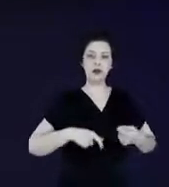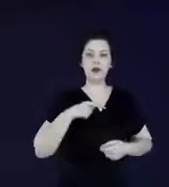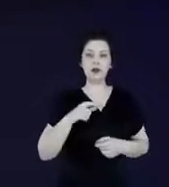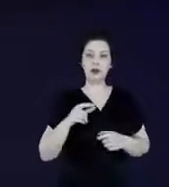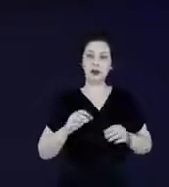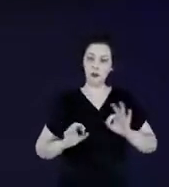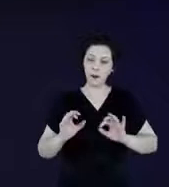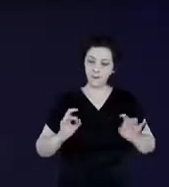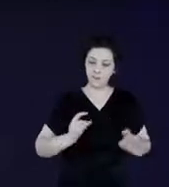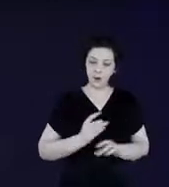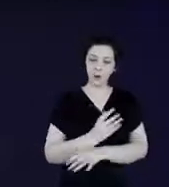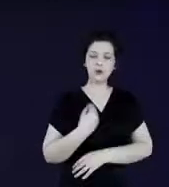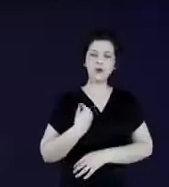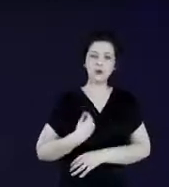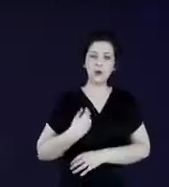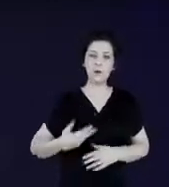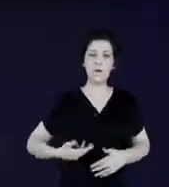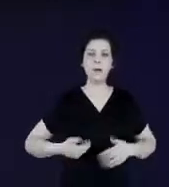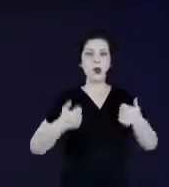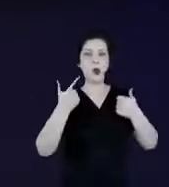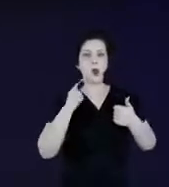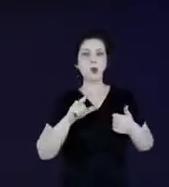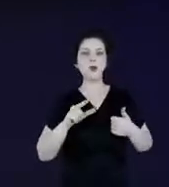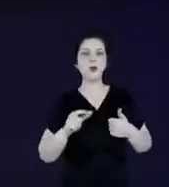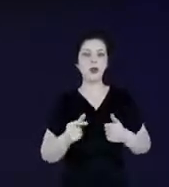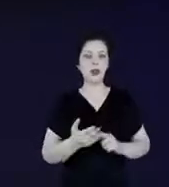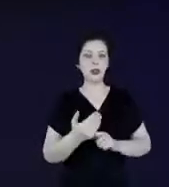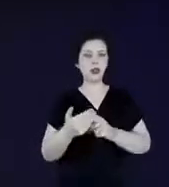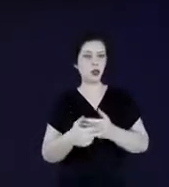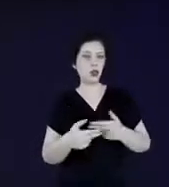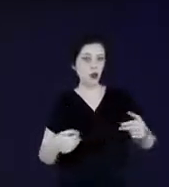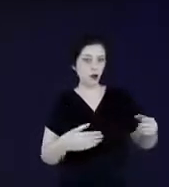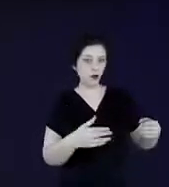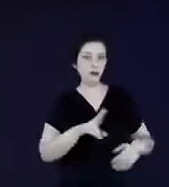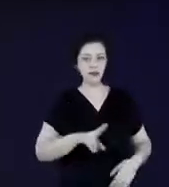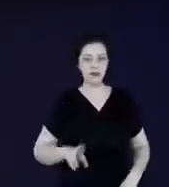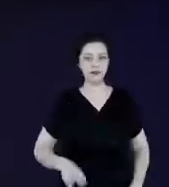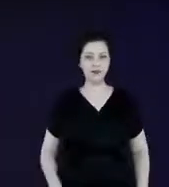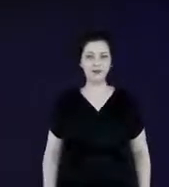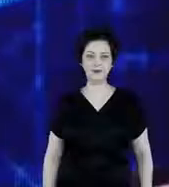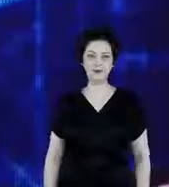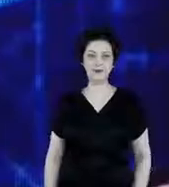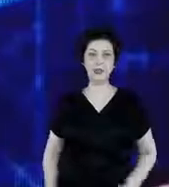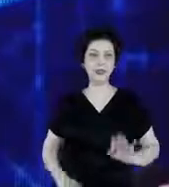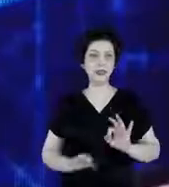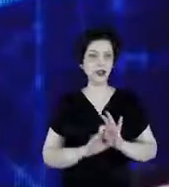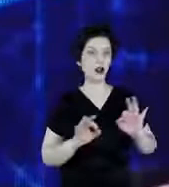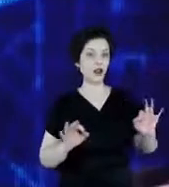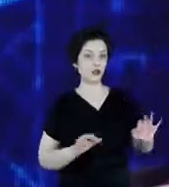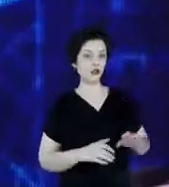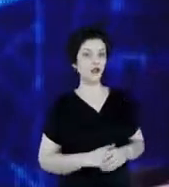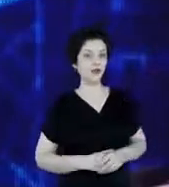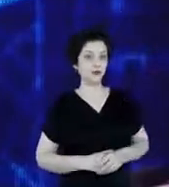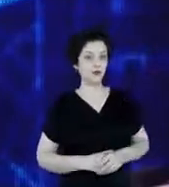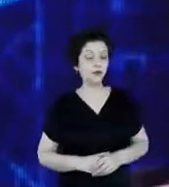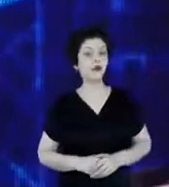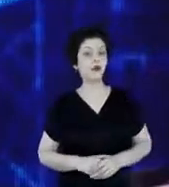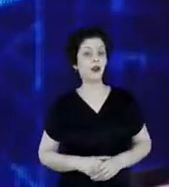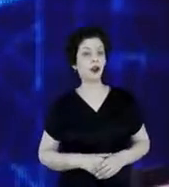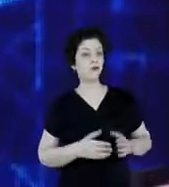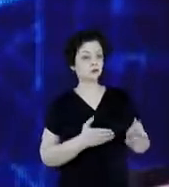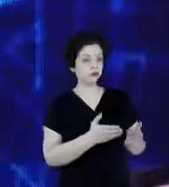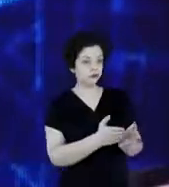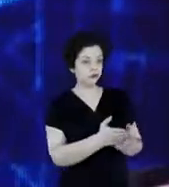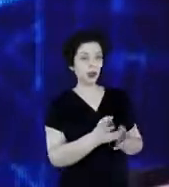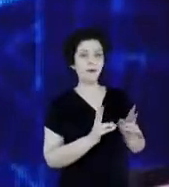para utilizar da melhor forma possível essas novas tecnologias. Excelente. Eu acho que aqui vamos todos nessa mesma jornada. Assim, acho que a gente pode